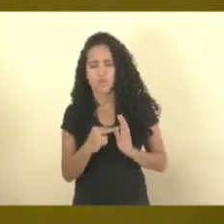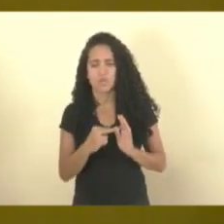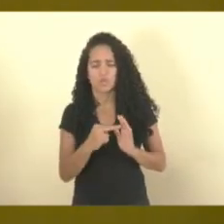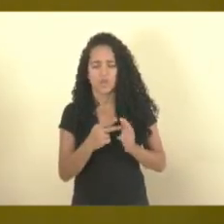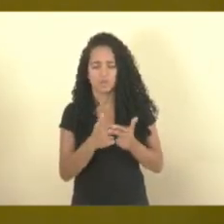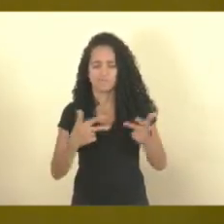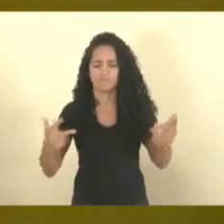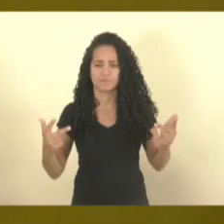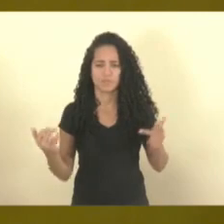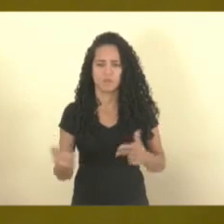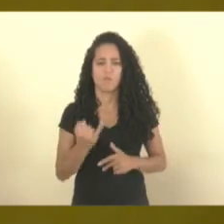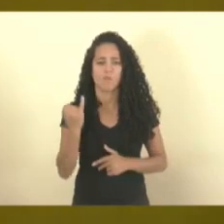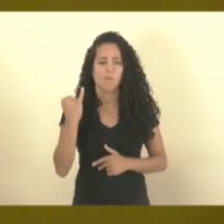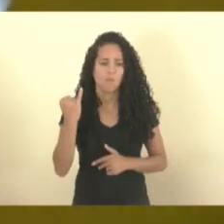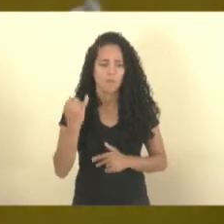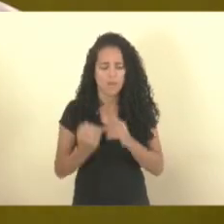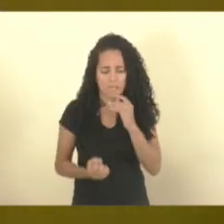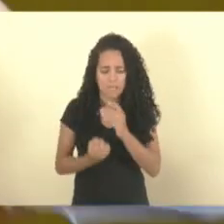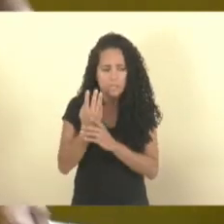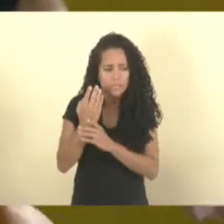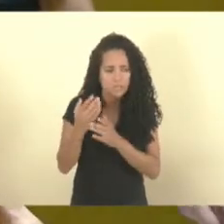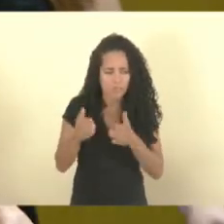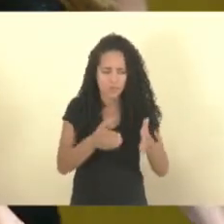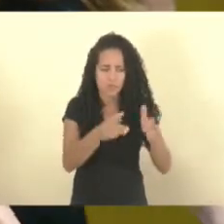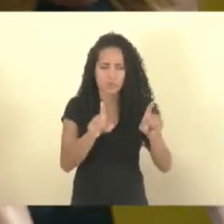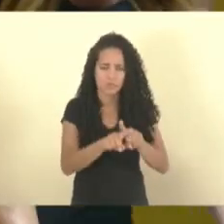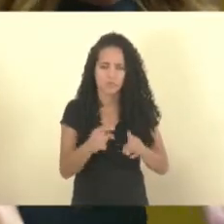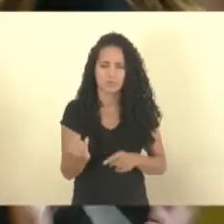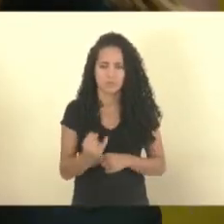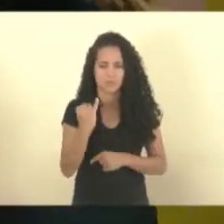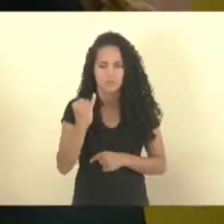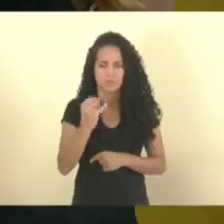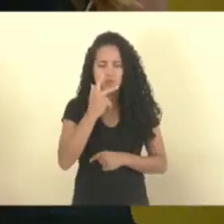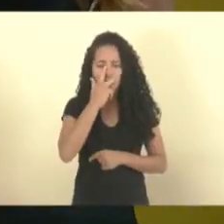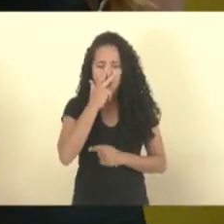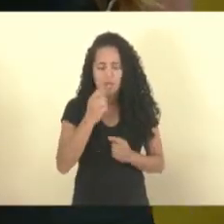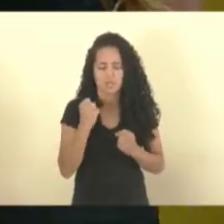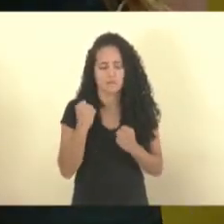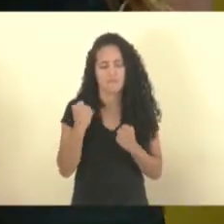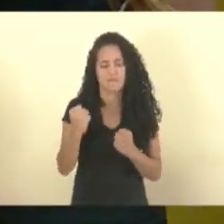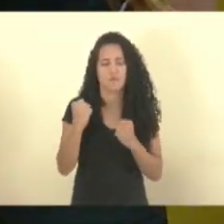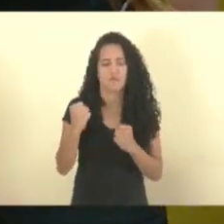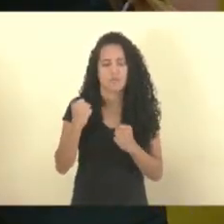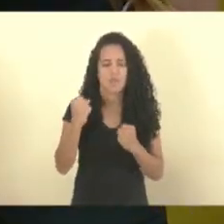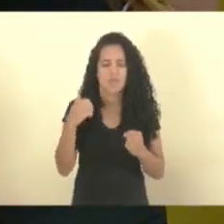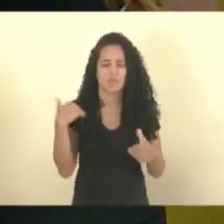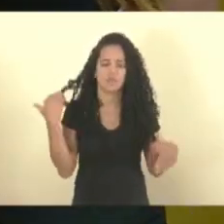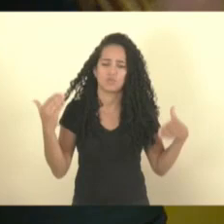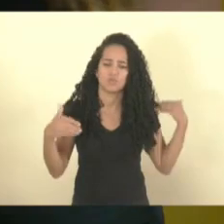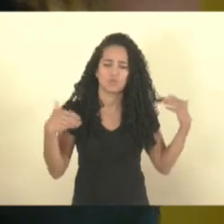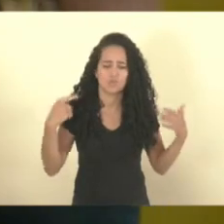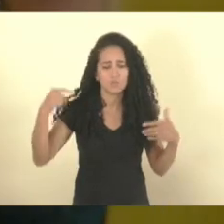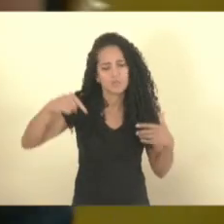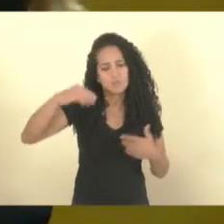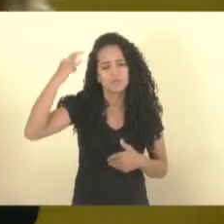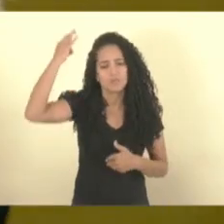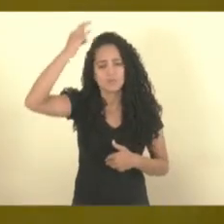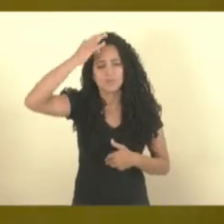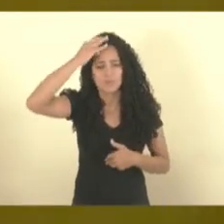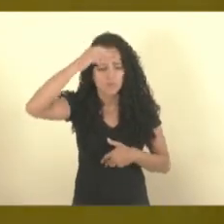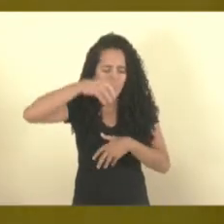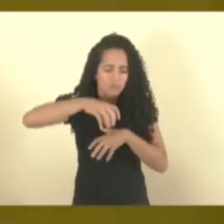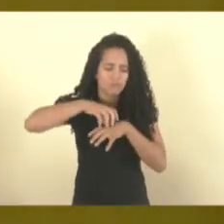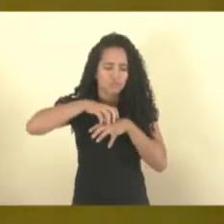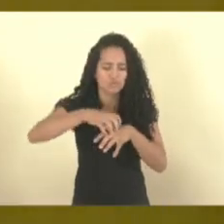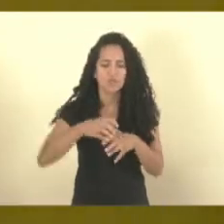são muito importantes, os que criam rotas são muito importantes, porque fortalecem o turismo no Estado do Espírito Santo, que é